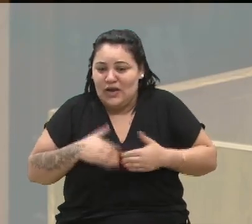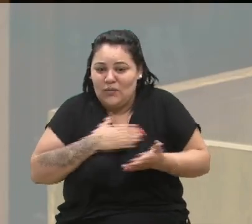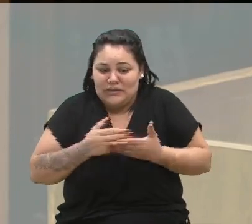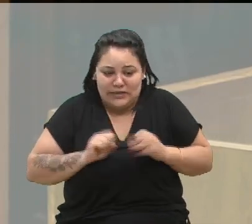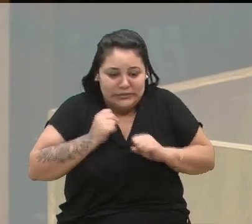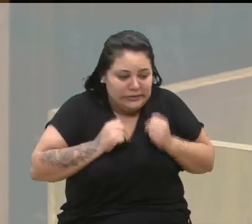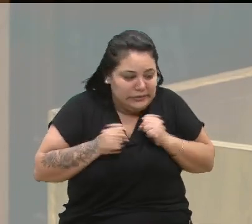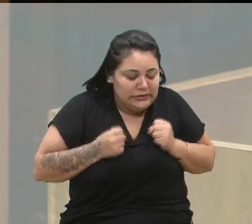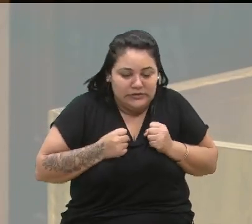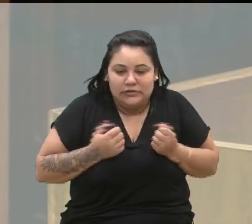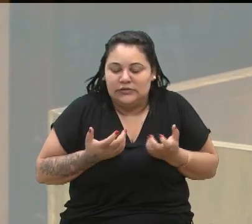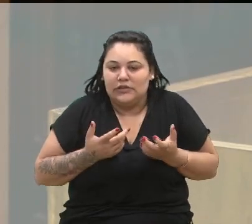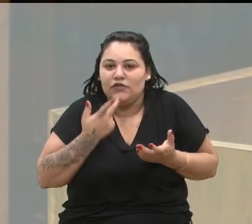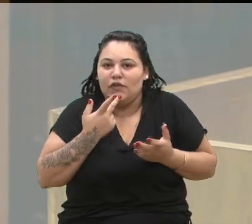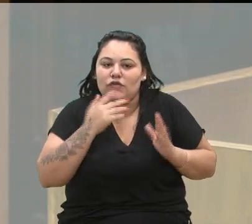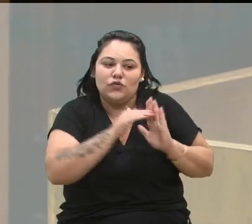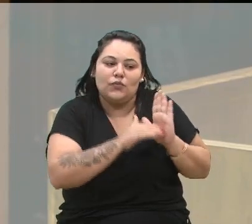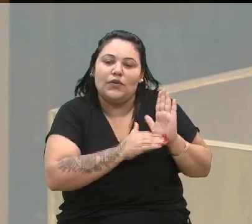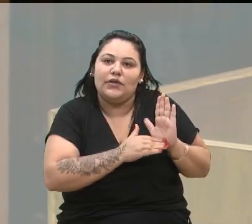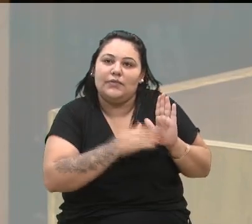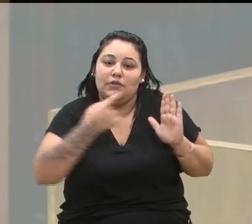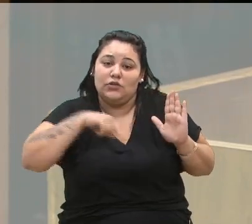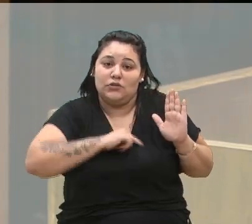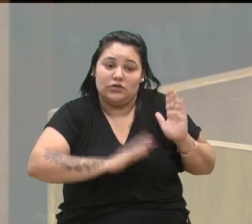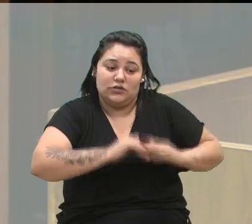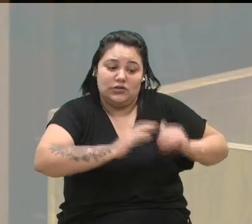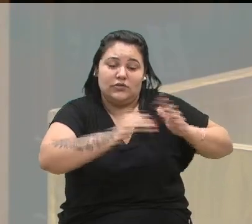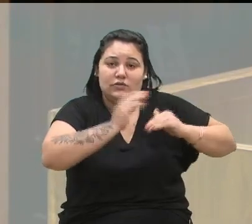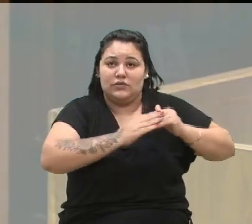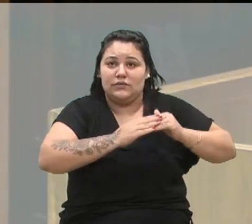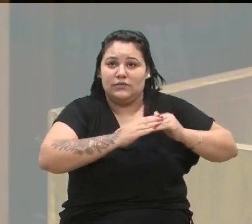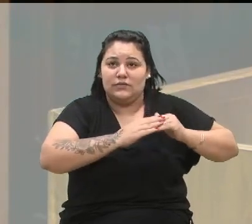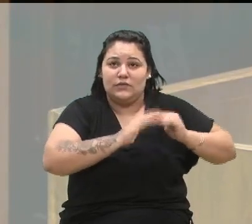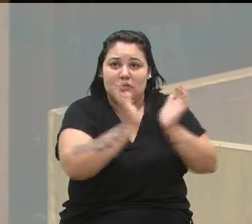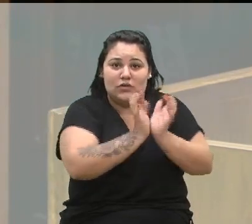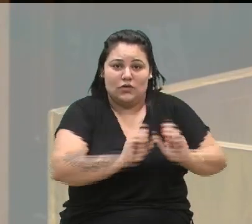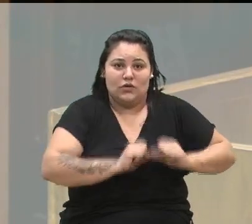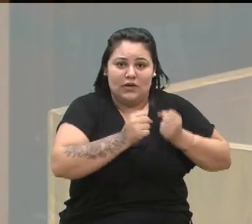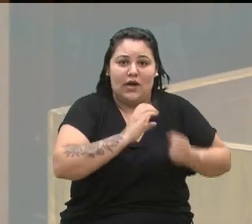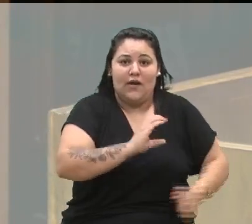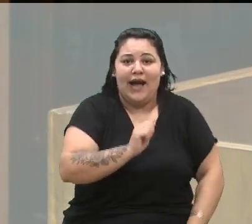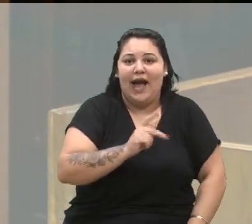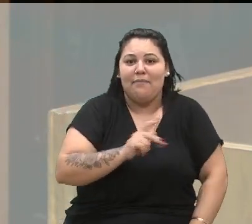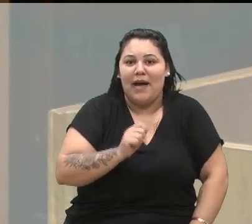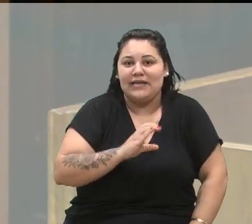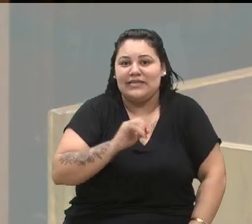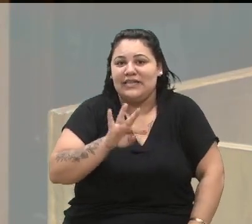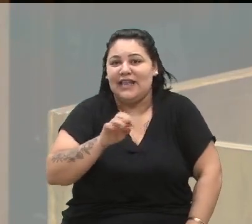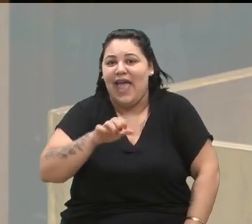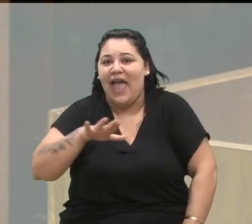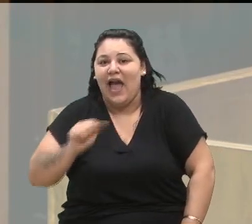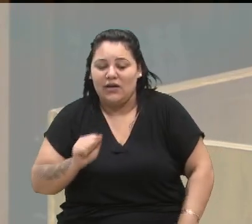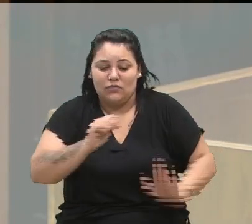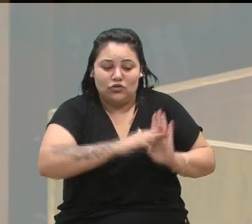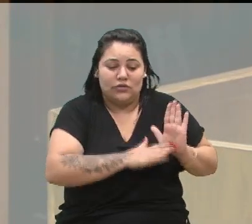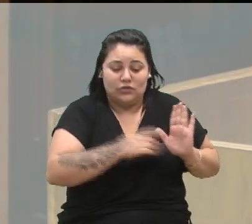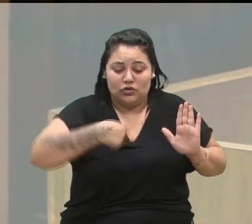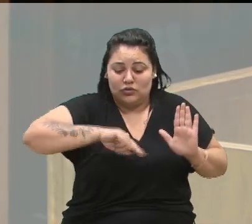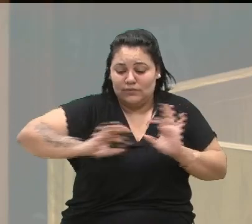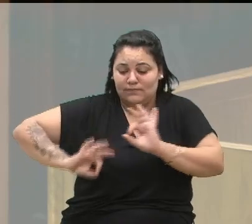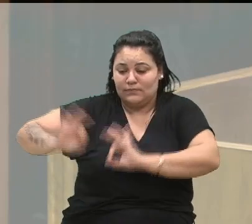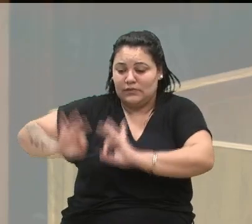aí a gente falou de um programa que a gente desenvolveu enquanto frente parlamentar, que é o Capacitea, em que a gente prepara as pessoas para que